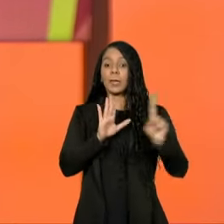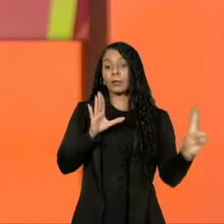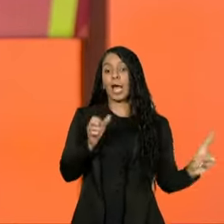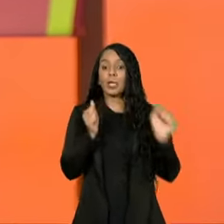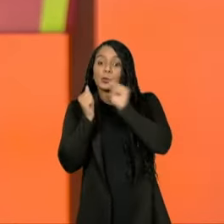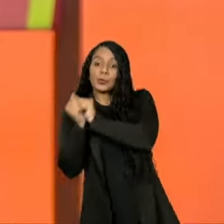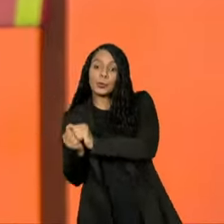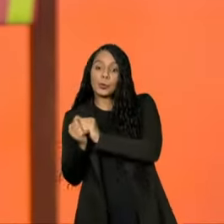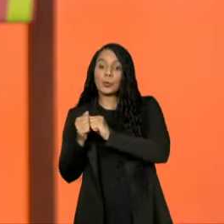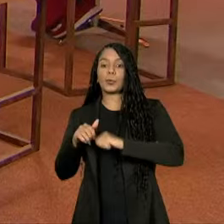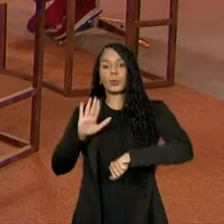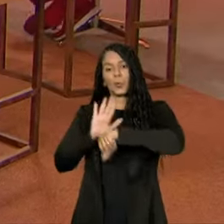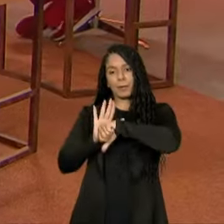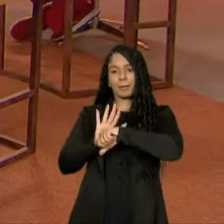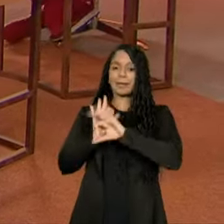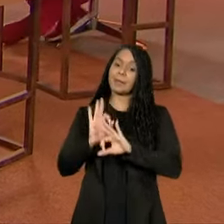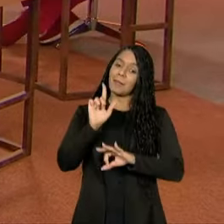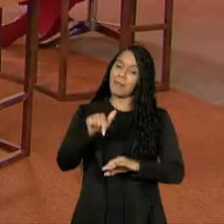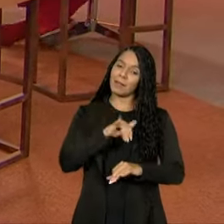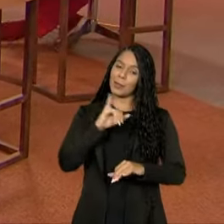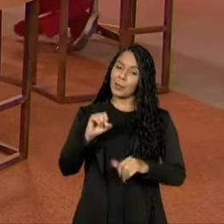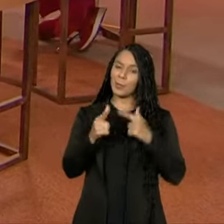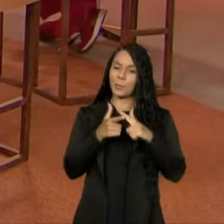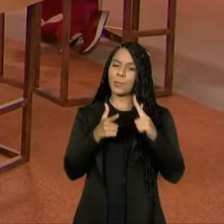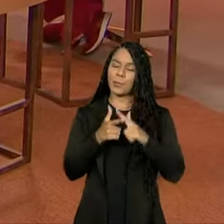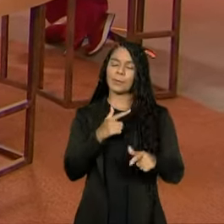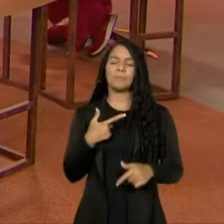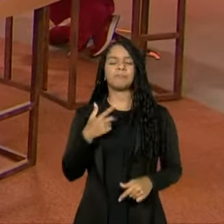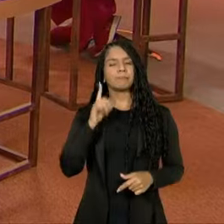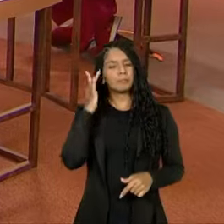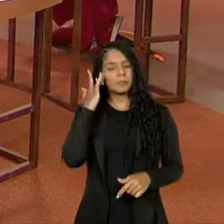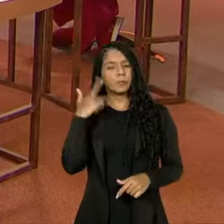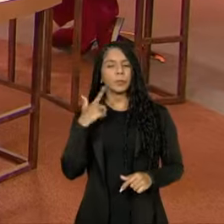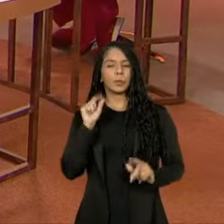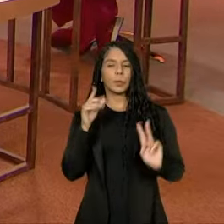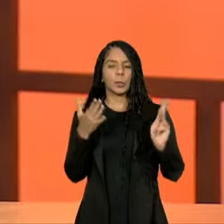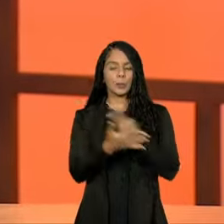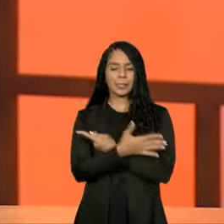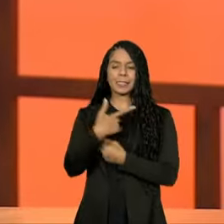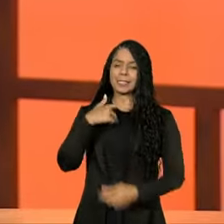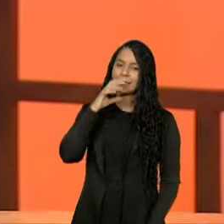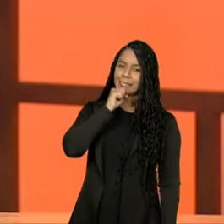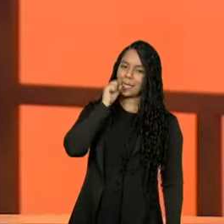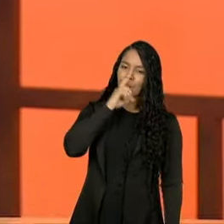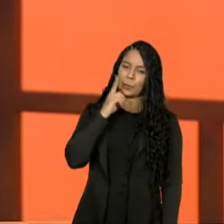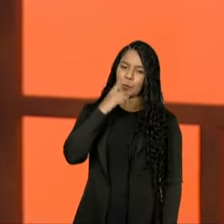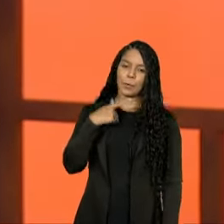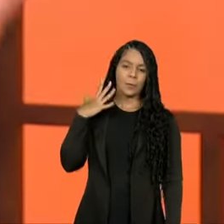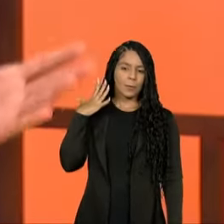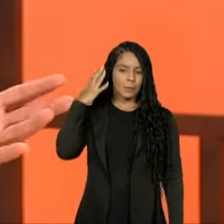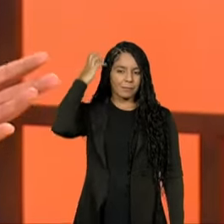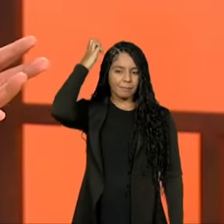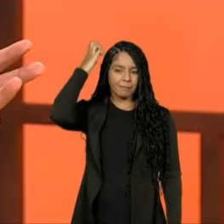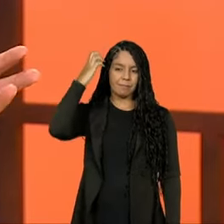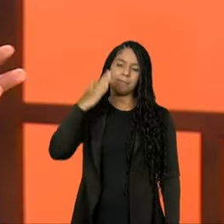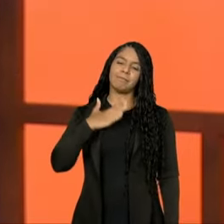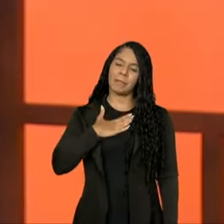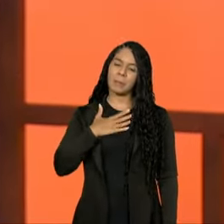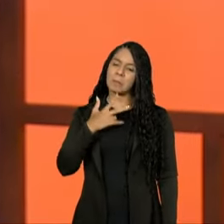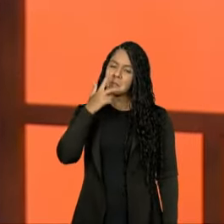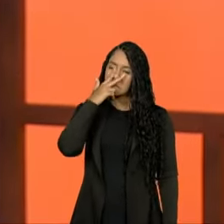acho que o que aconteceu no caso desse final de semana com a Marielle, a mim me parece como se fosse uma grande